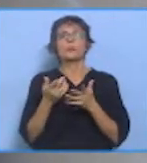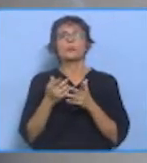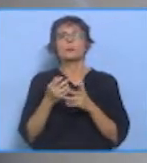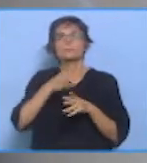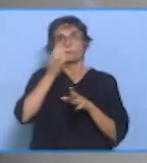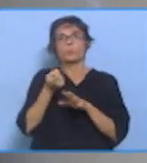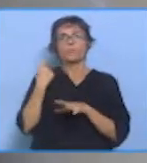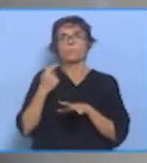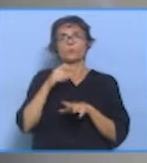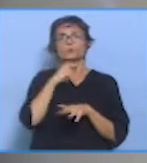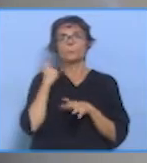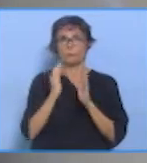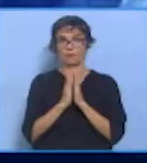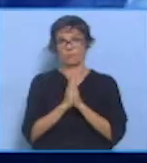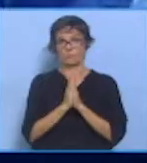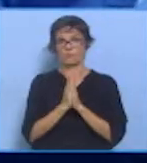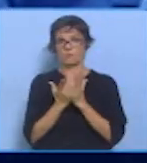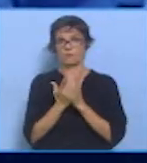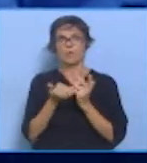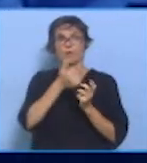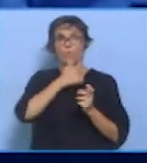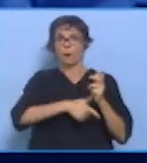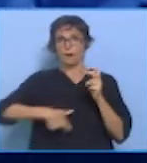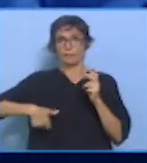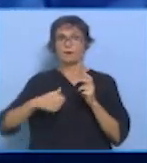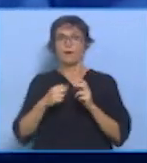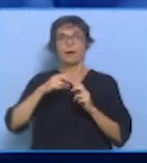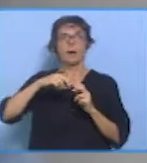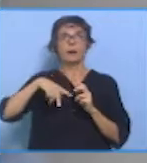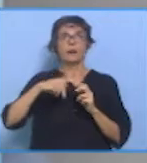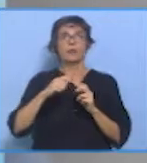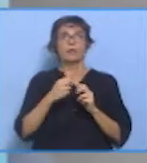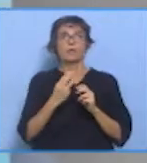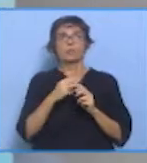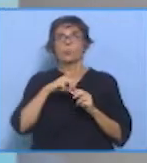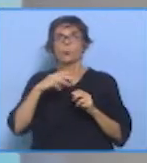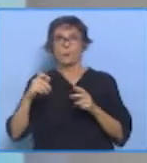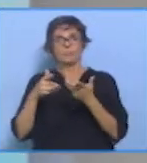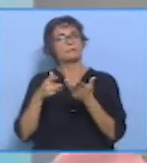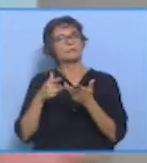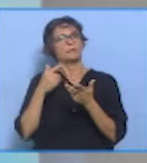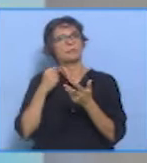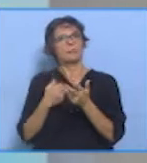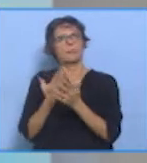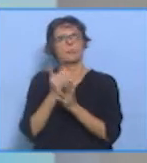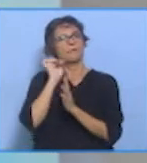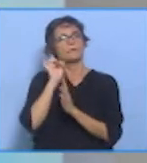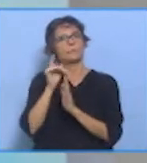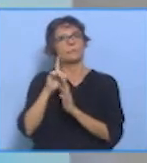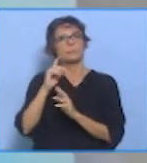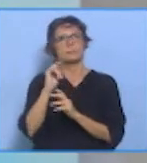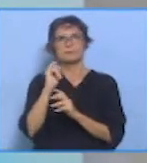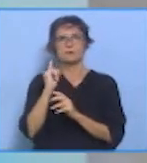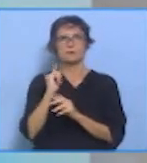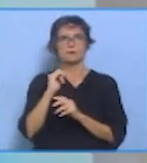Igreja. O Cardeal Newman valoriza de facto os leigos, não só pelo que aconteceu com os padres da Igreja, mas